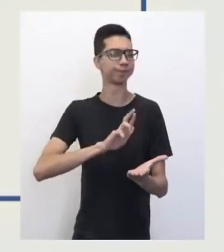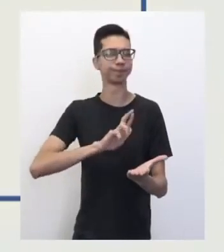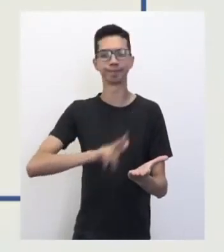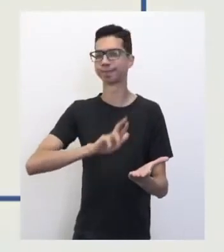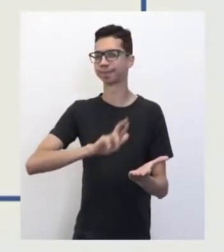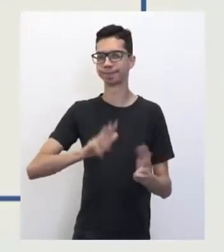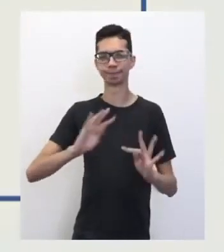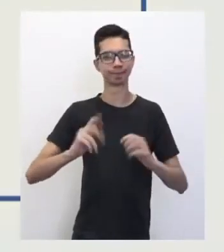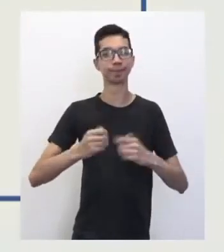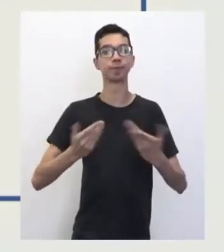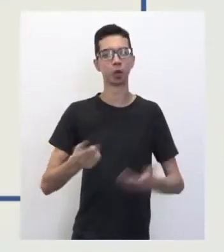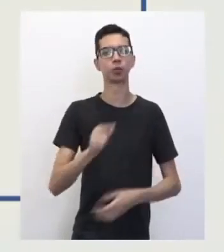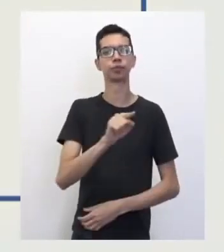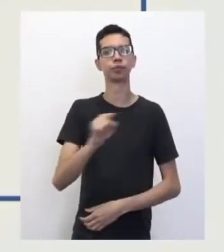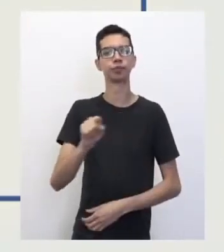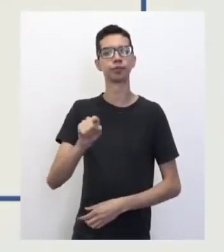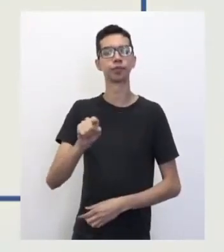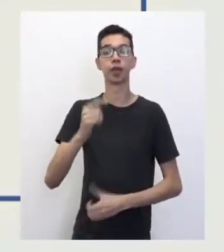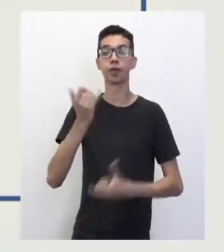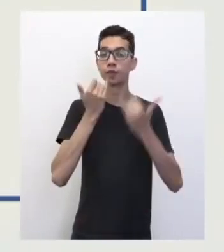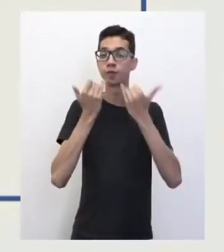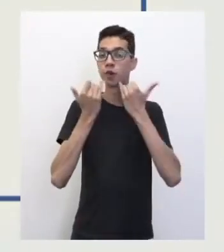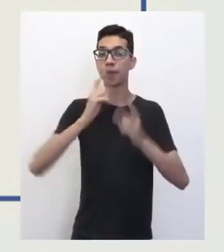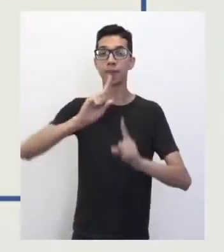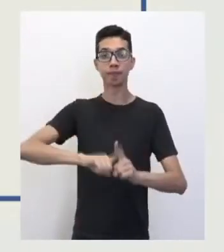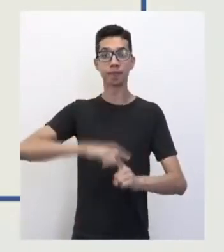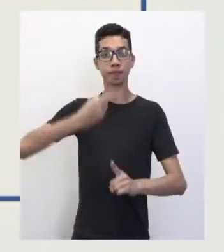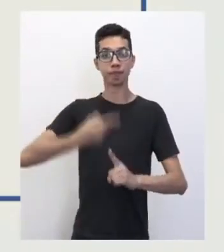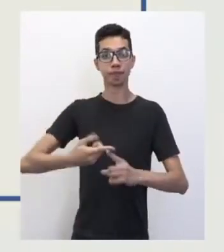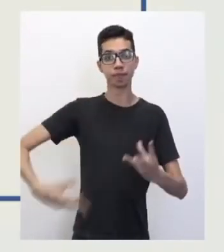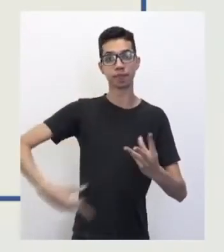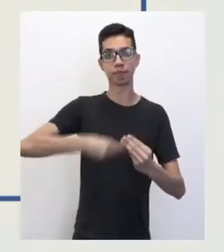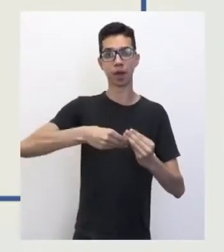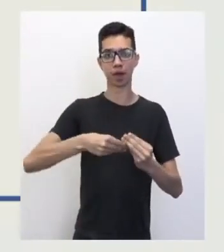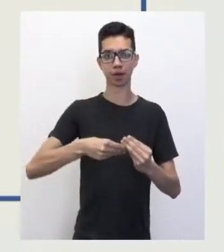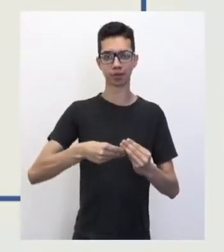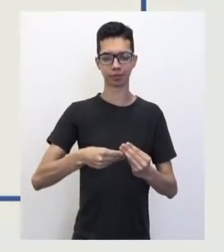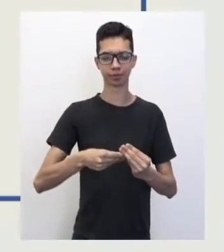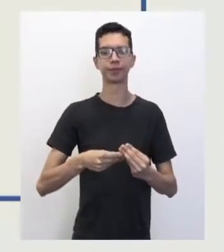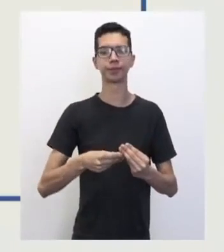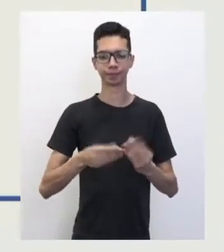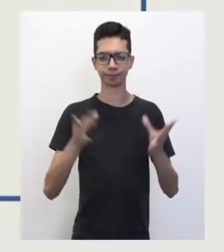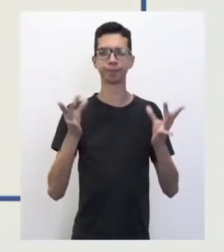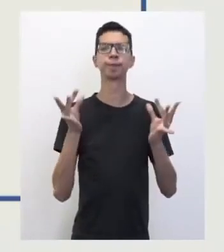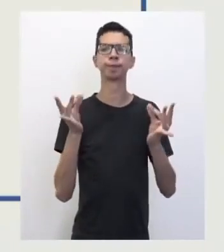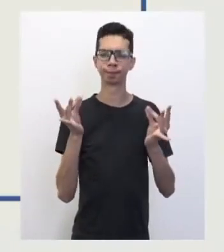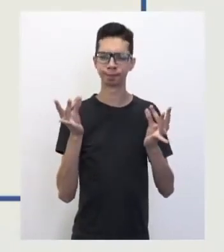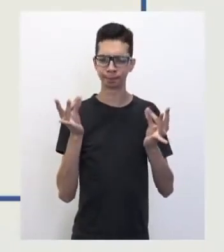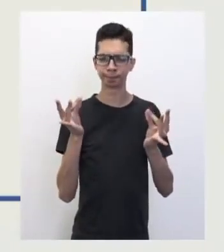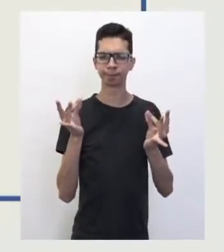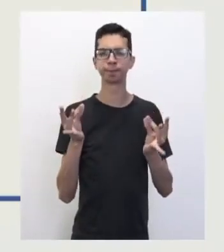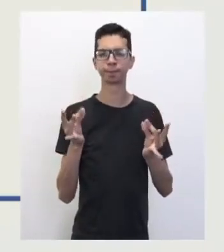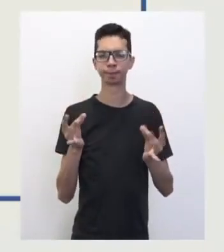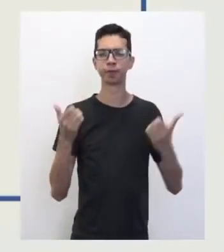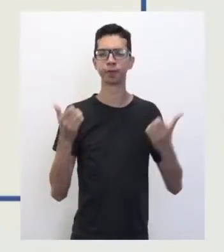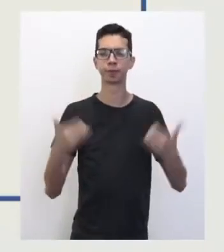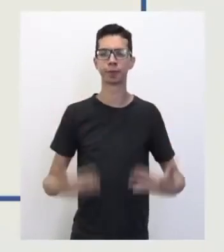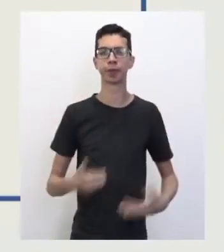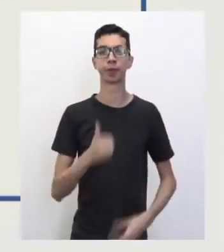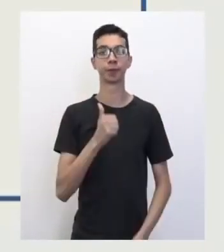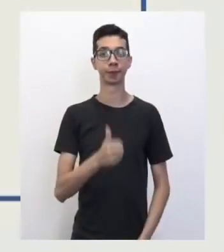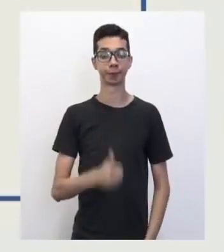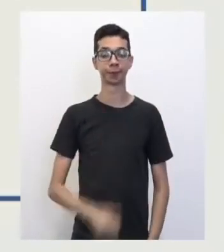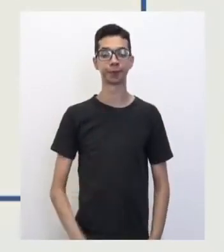o hífen introduzindo uma informação adicional, uma especificação, tá?